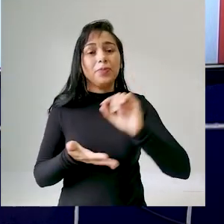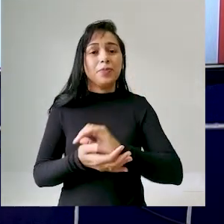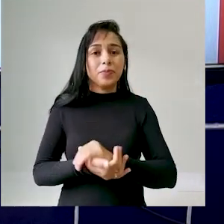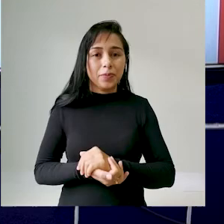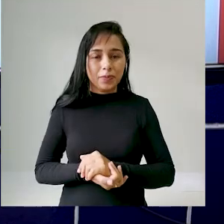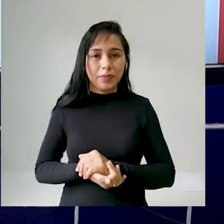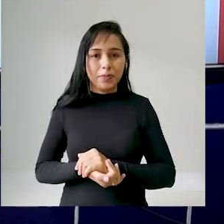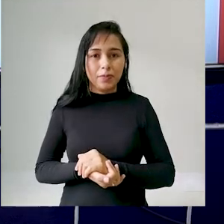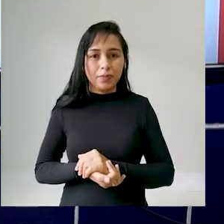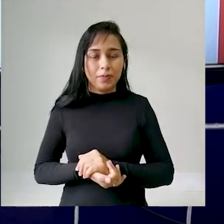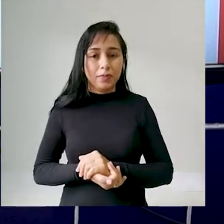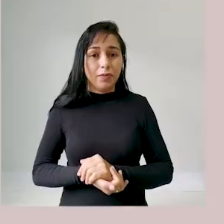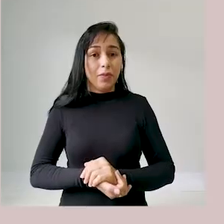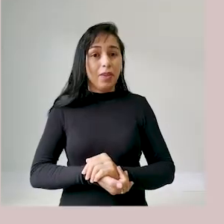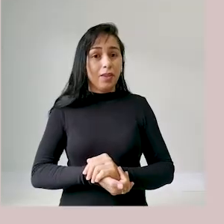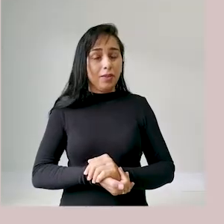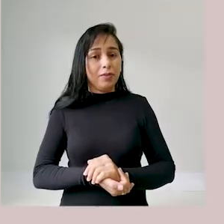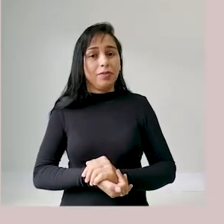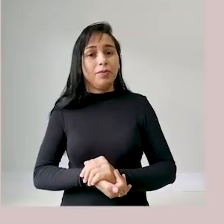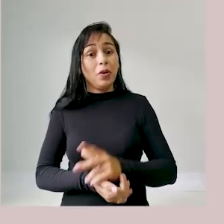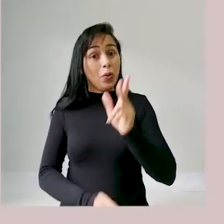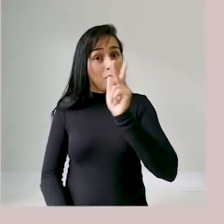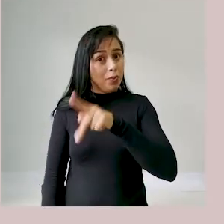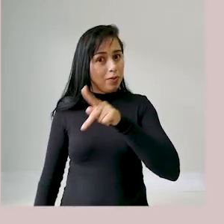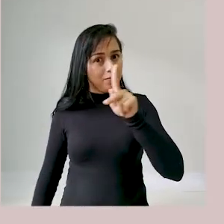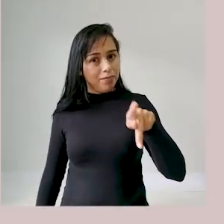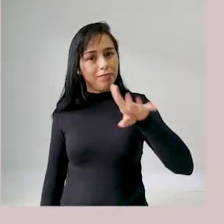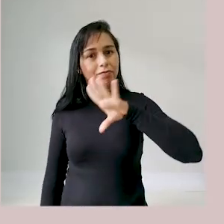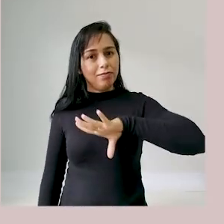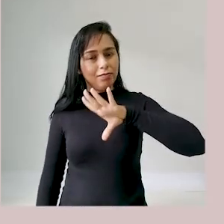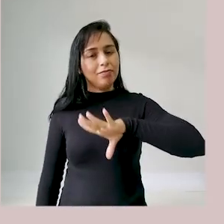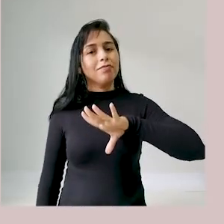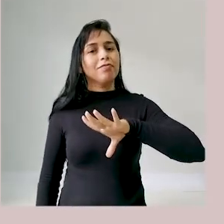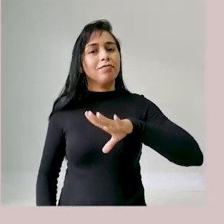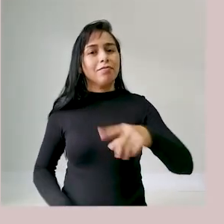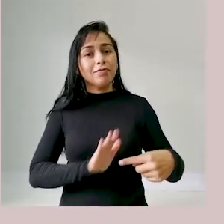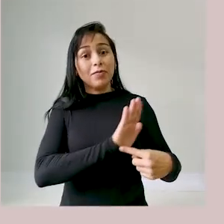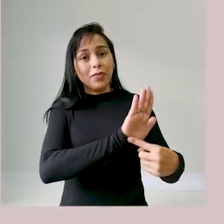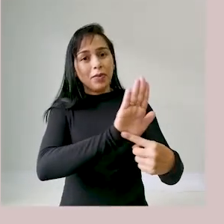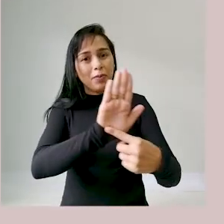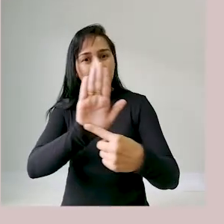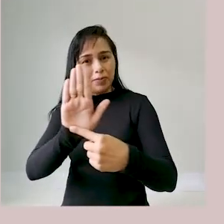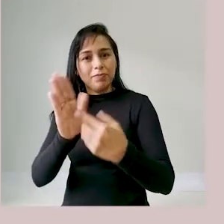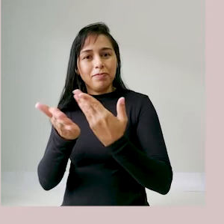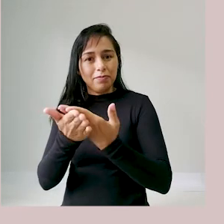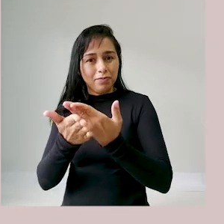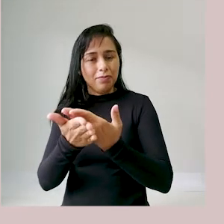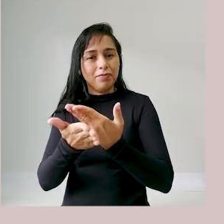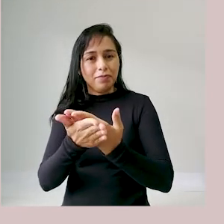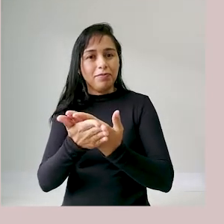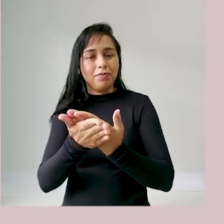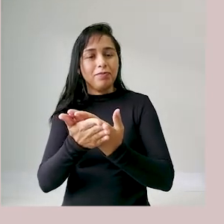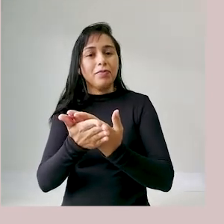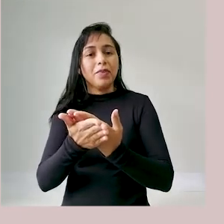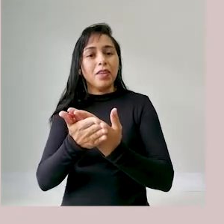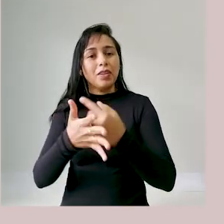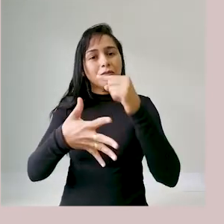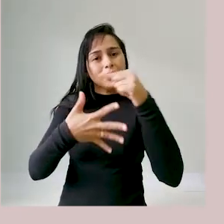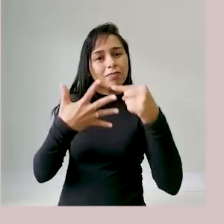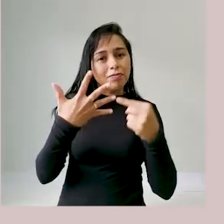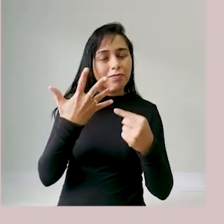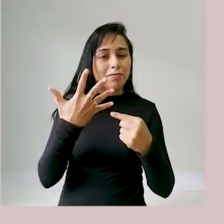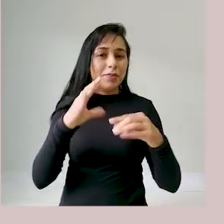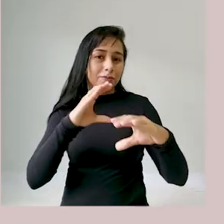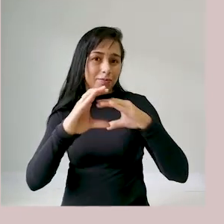situação. Uma aula expositiva ministrada por uma professora de língua portuguesa sobre elementos de comunicação. Quais são